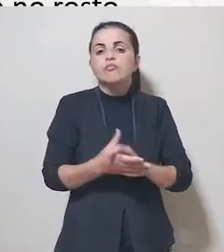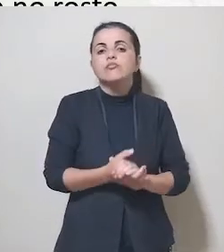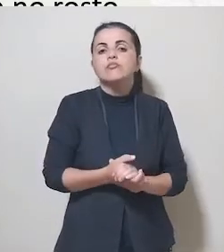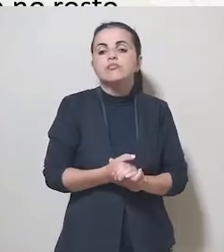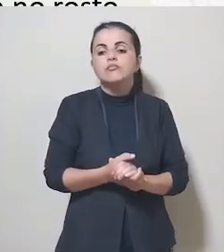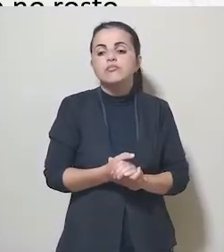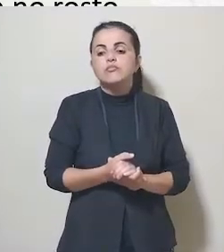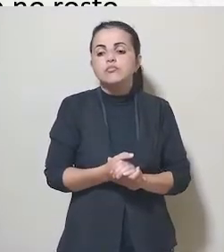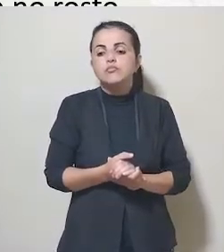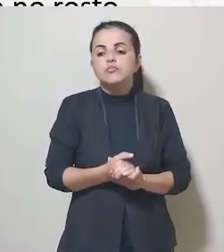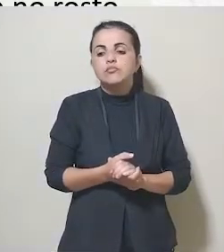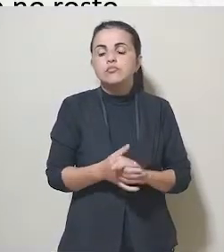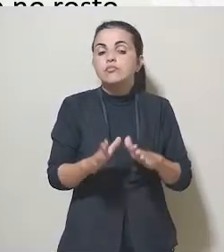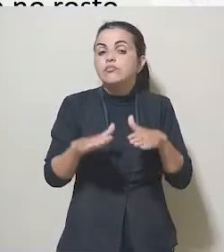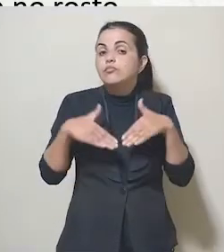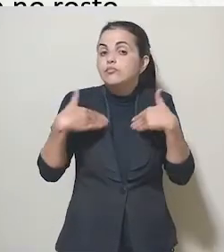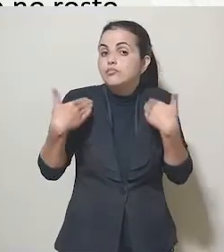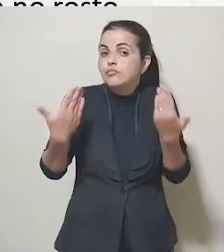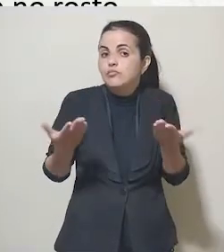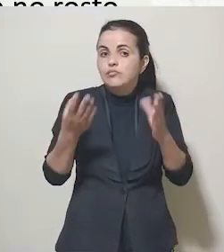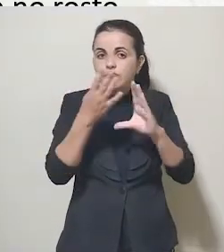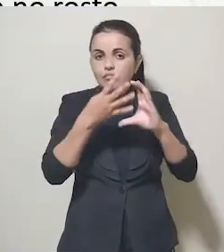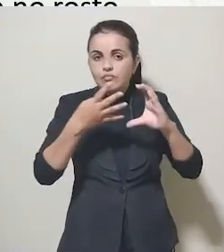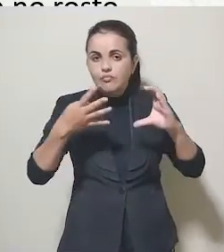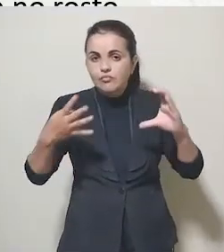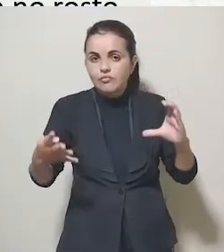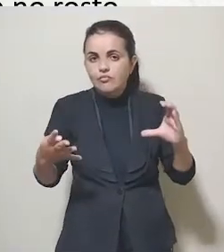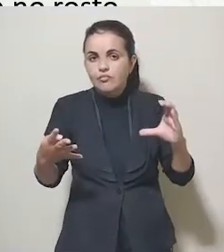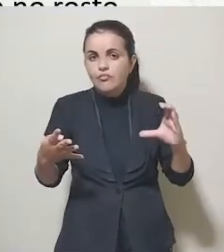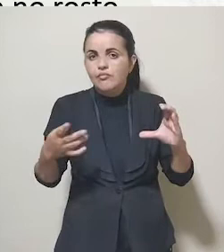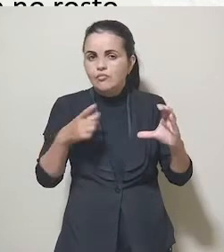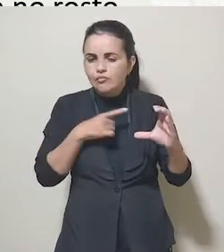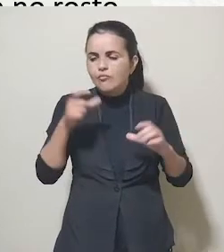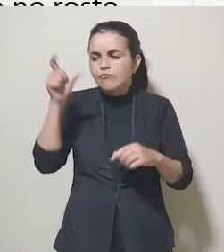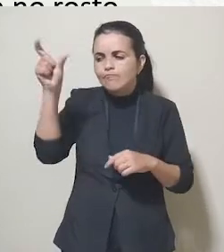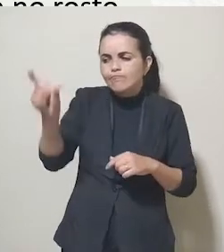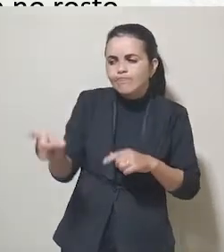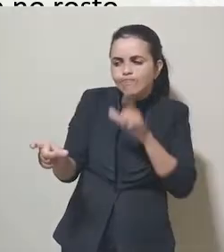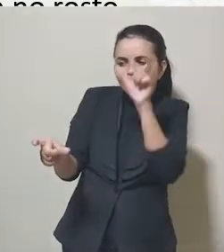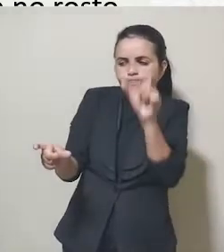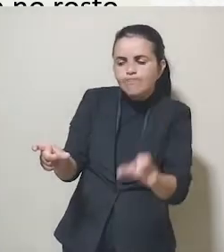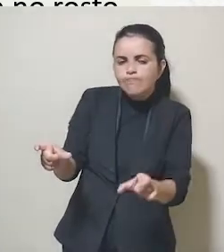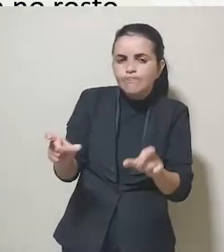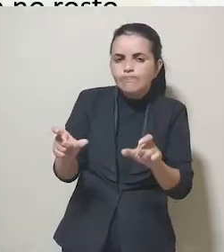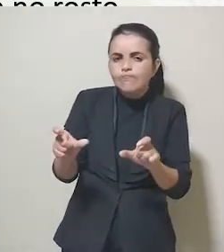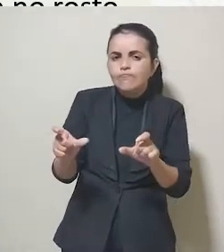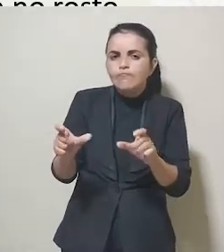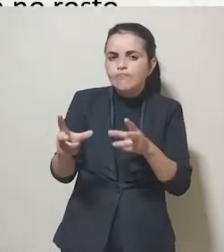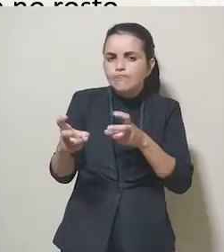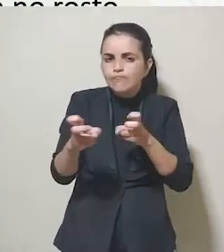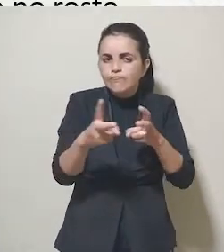certo? Então, quais são essas características sexuais que a gente pode identificar? Então,